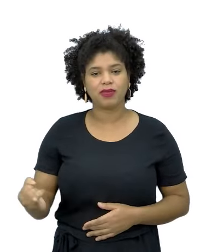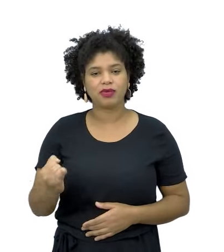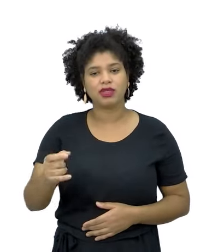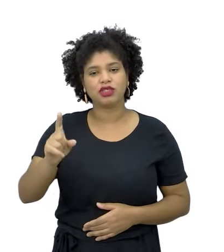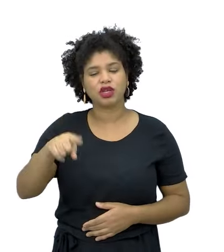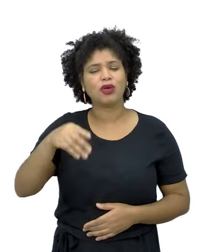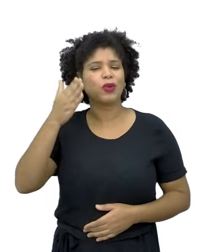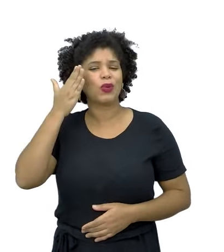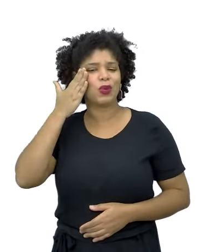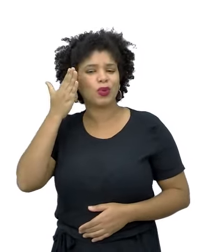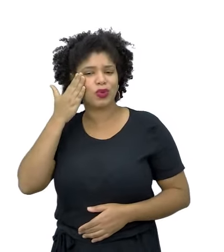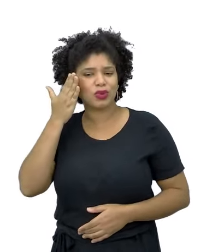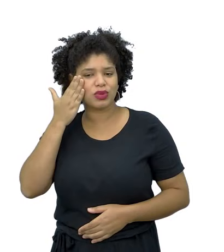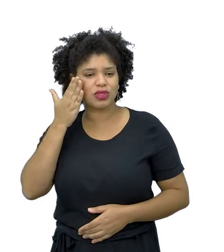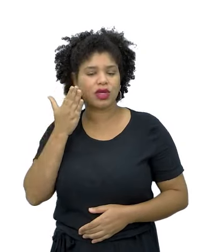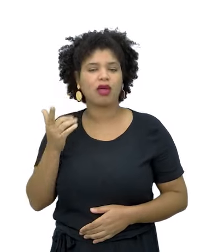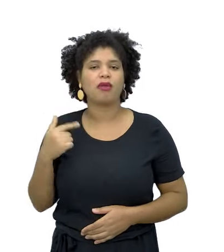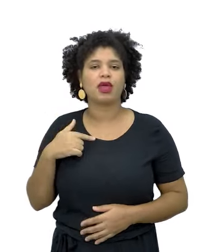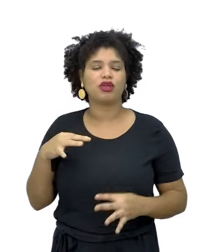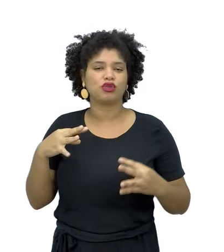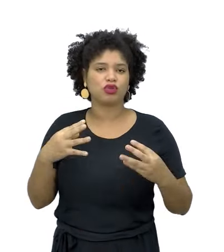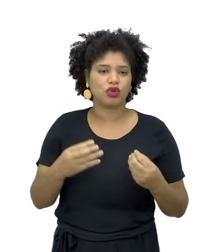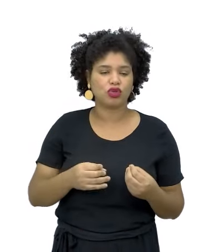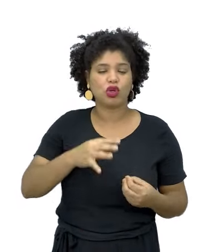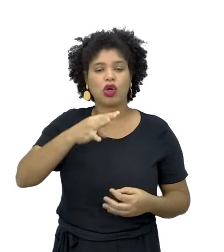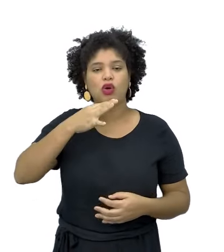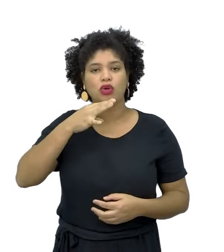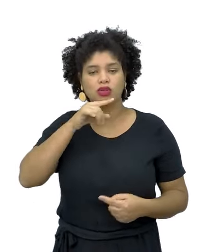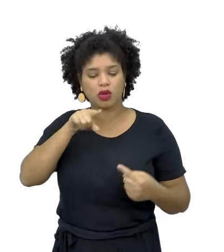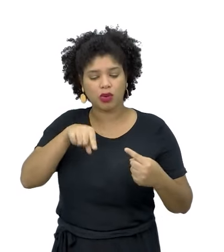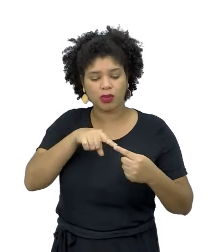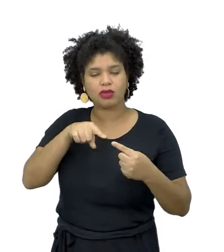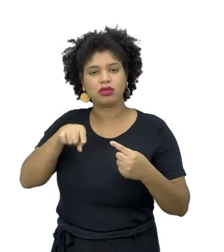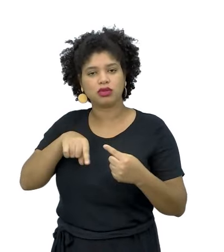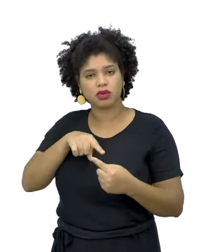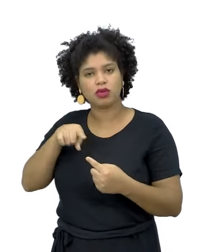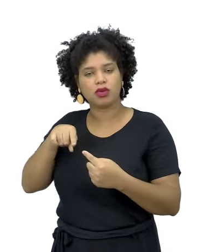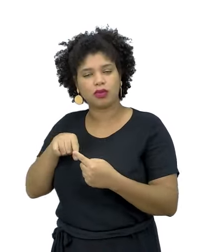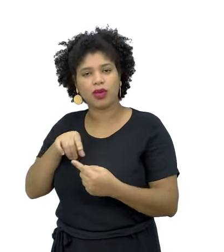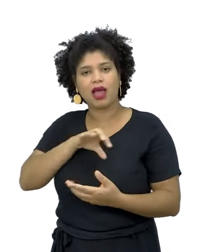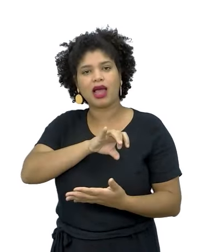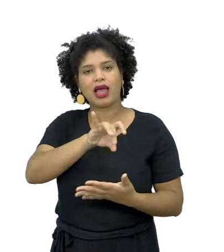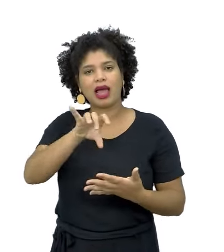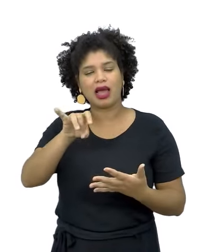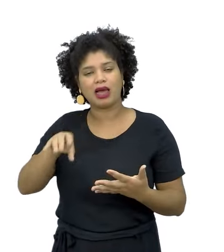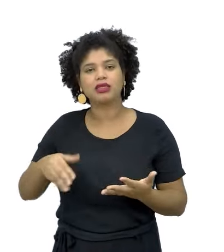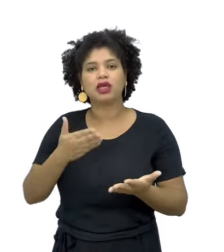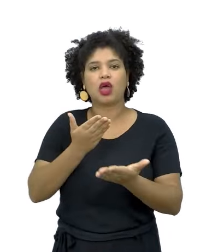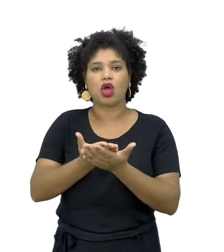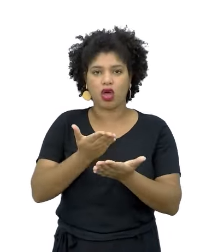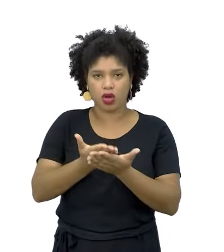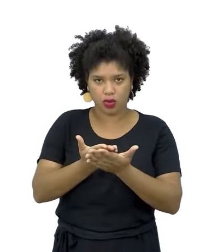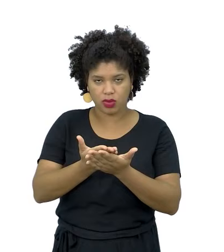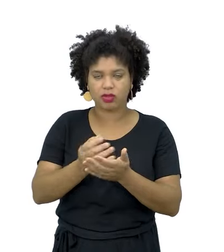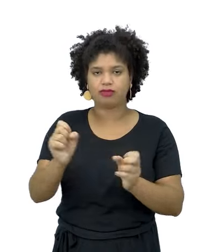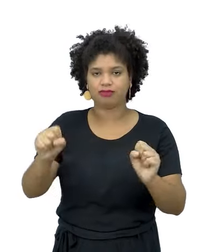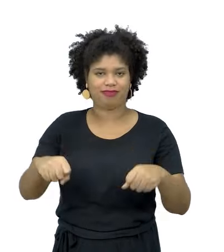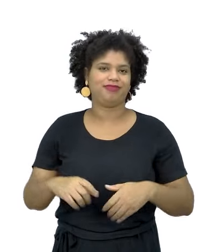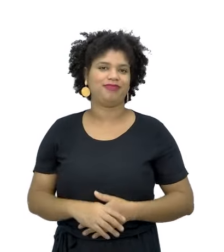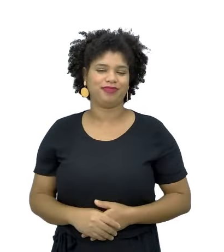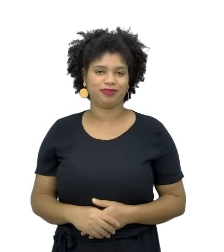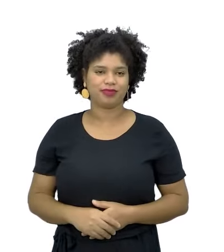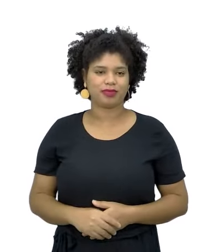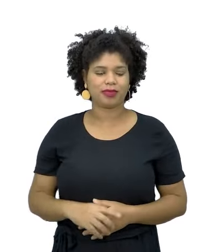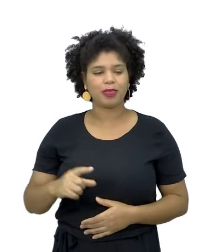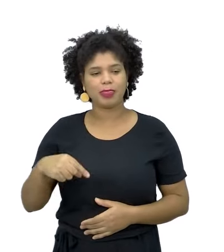né, saberem, todos conhecerem aí os objetivos, né, de cada aula, e